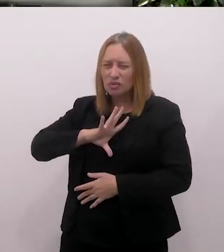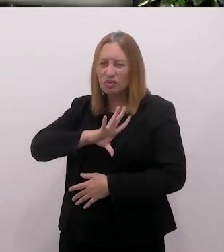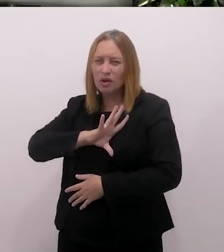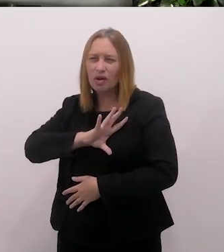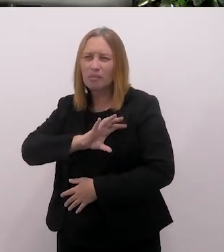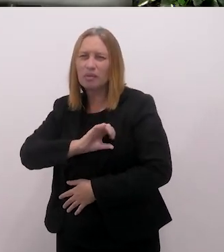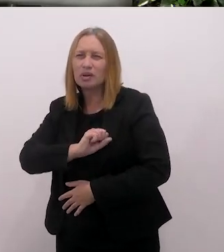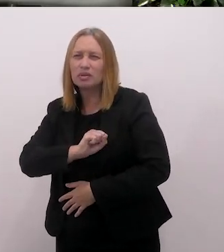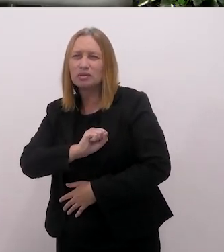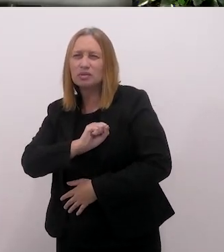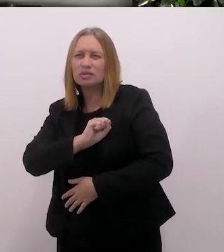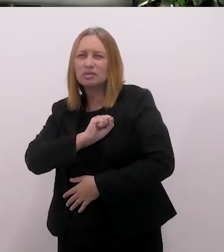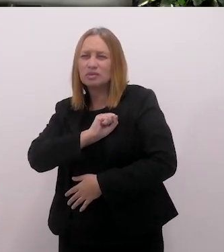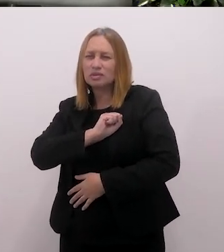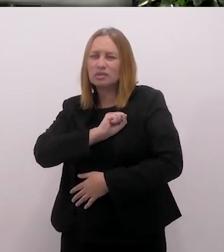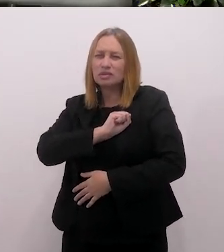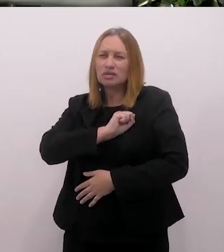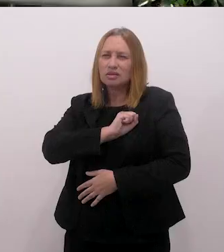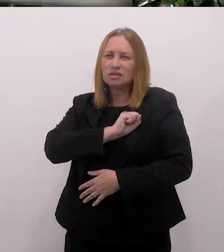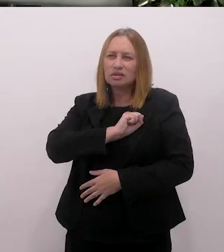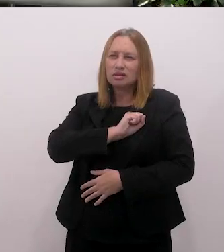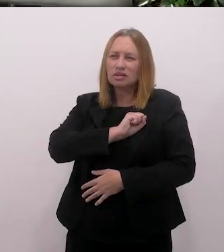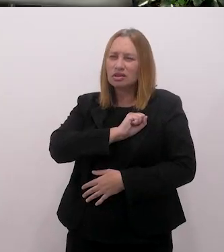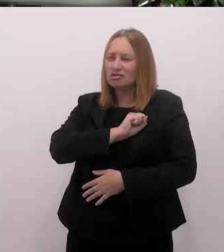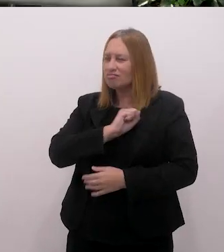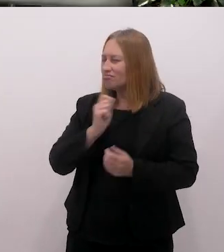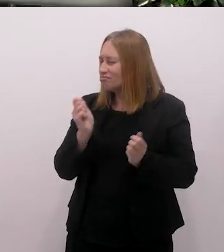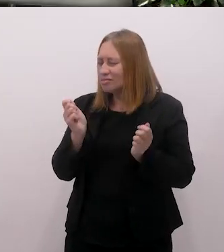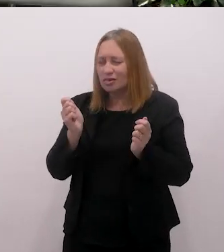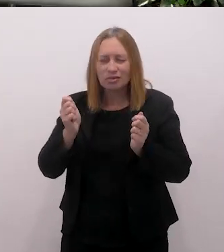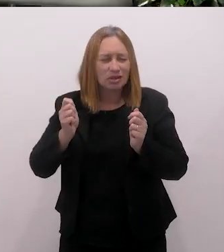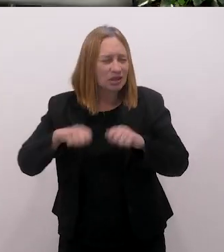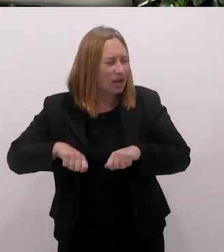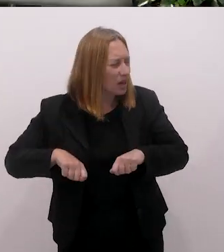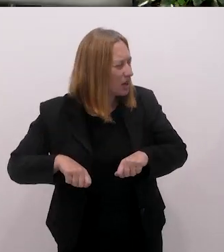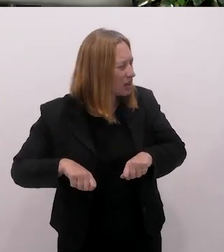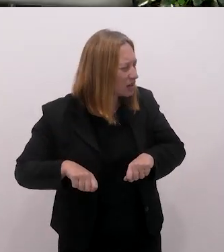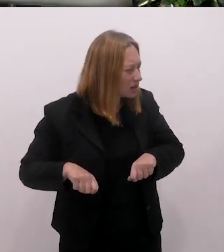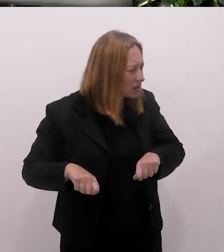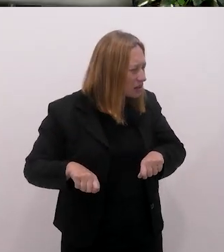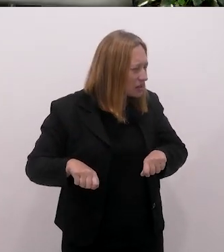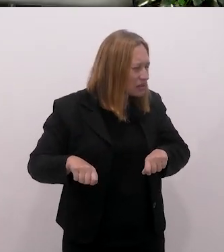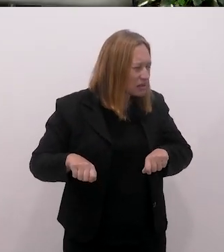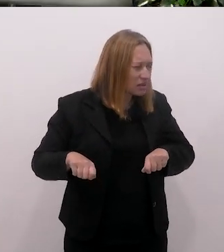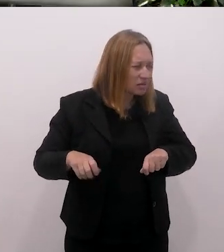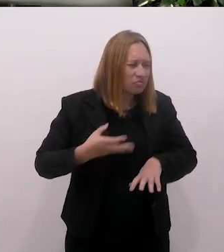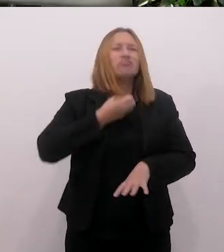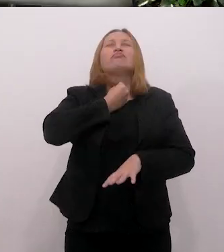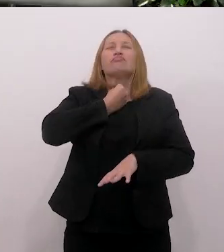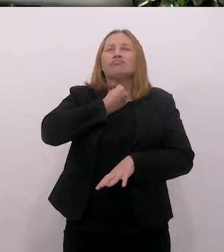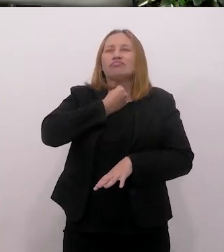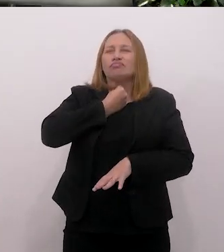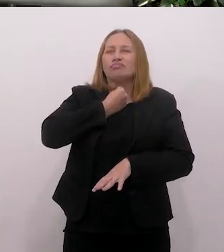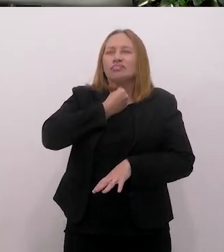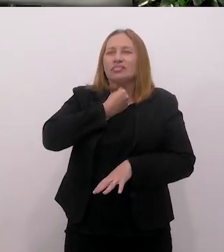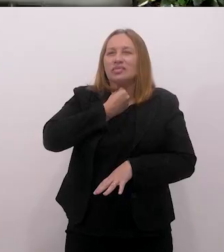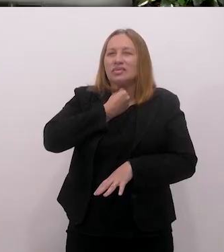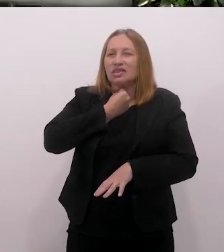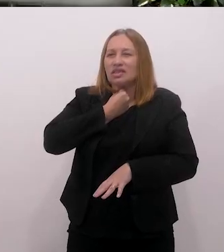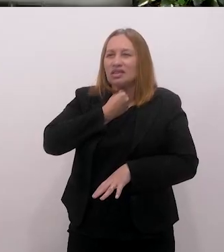meu amor se derramando. Não dá mais pra segurar,